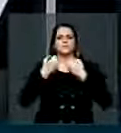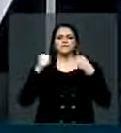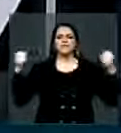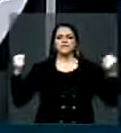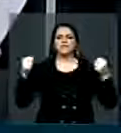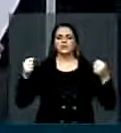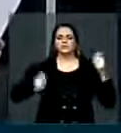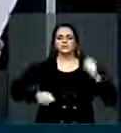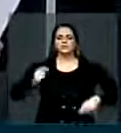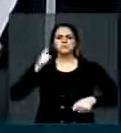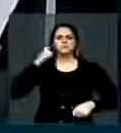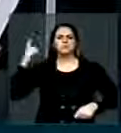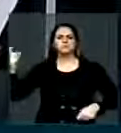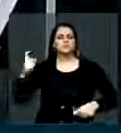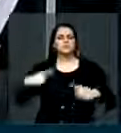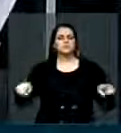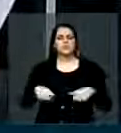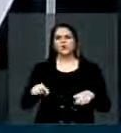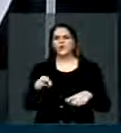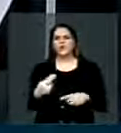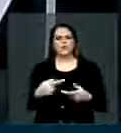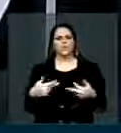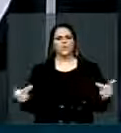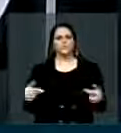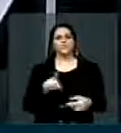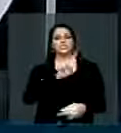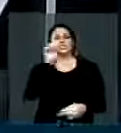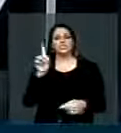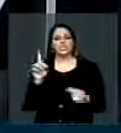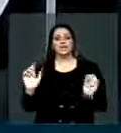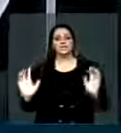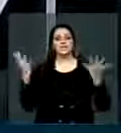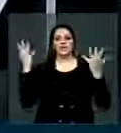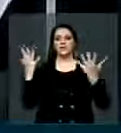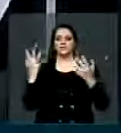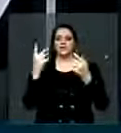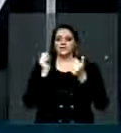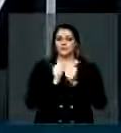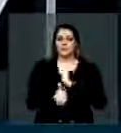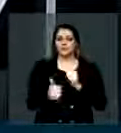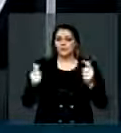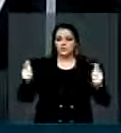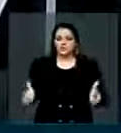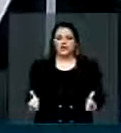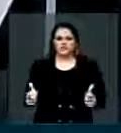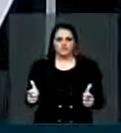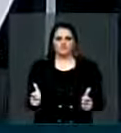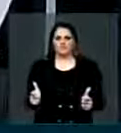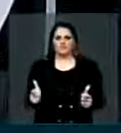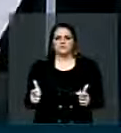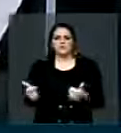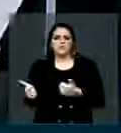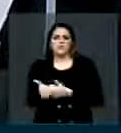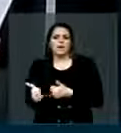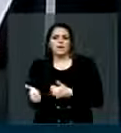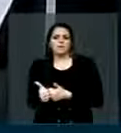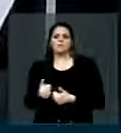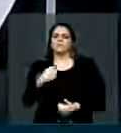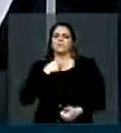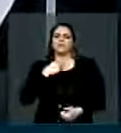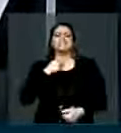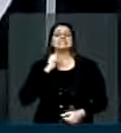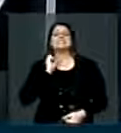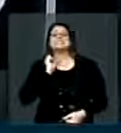instrumentos musicais e outros adereços em dias de eventos esportivos, nas arenas esportivas e nas imediações a torcida